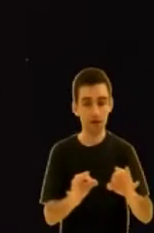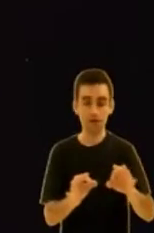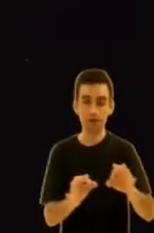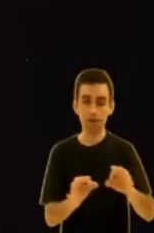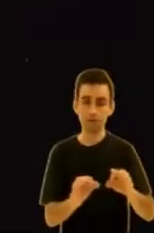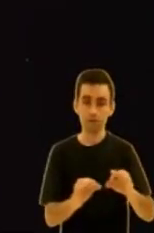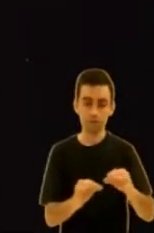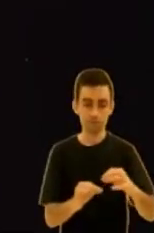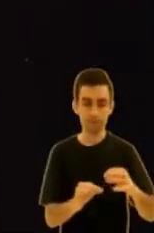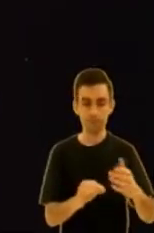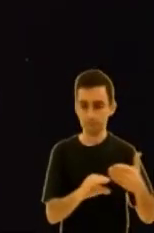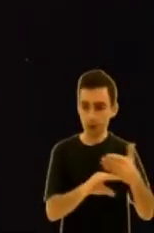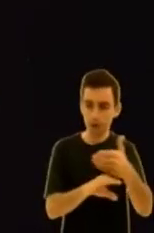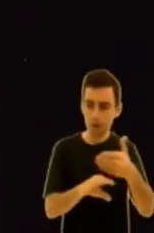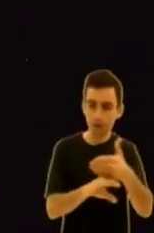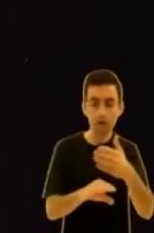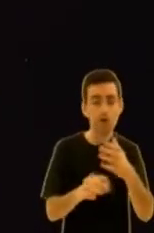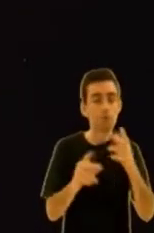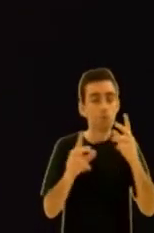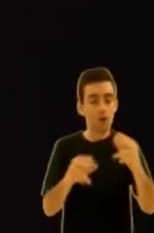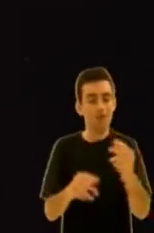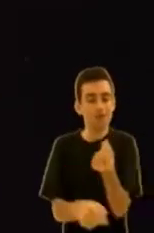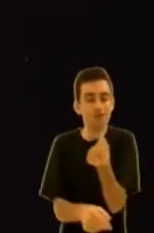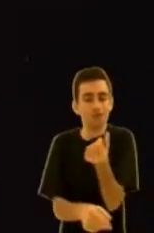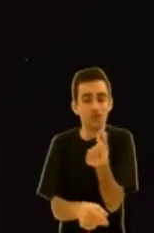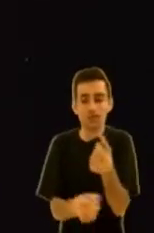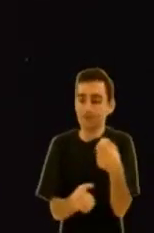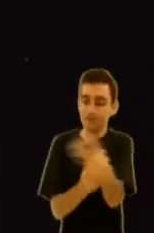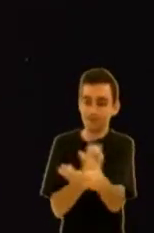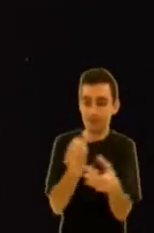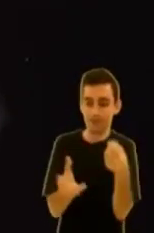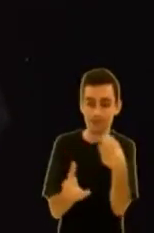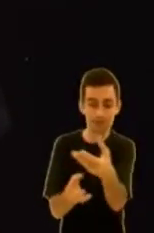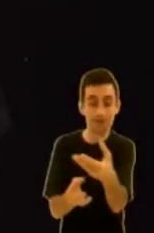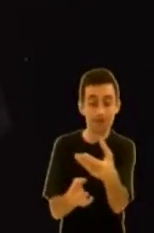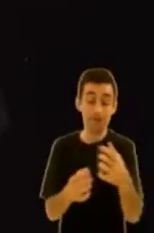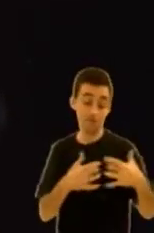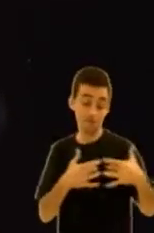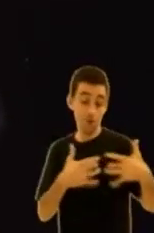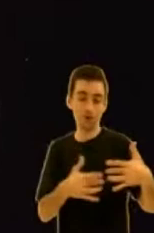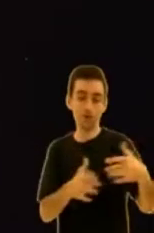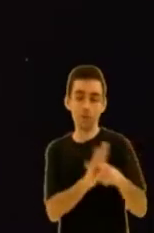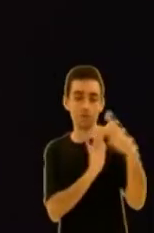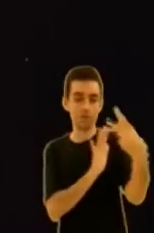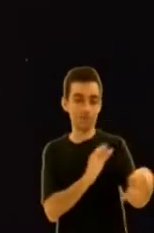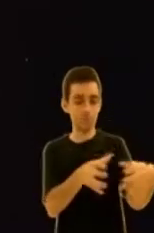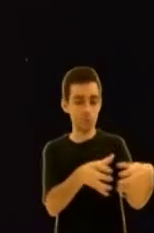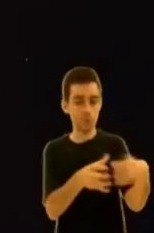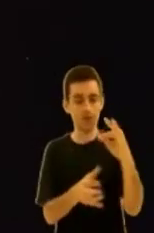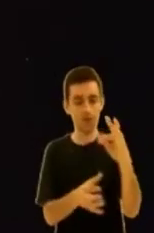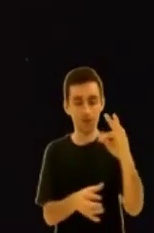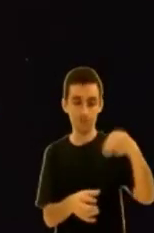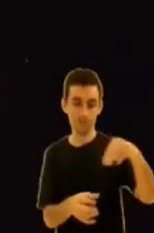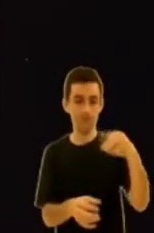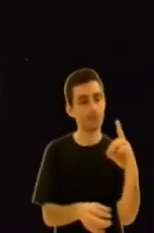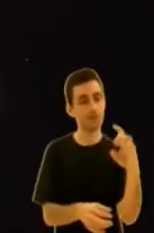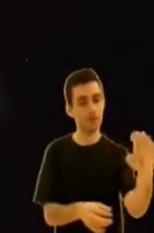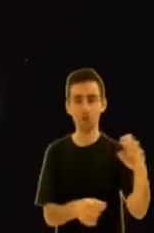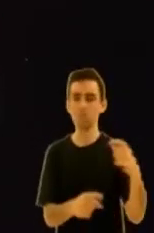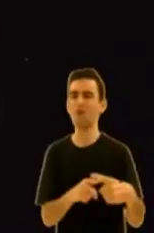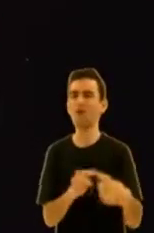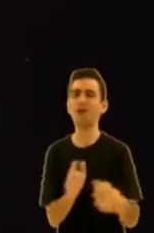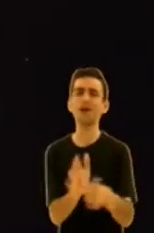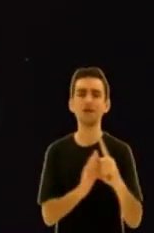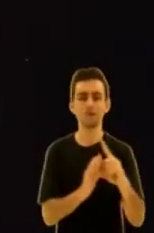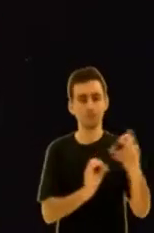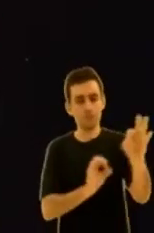assistência financeira voluntária do FNDE. Por que é importante esse planejamento e por que